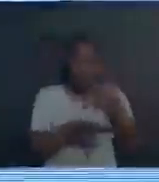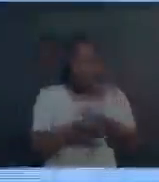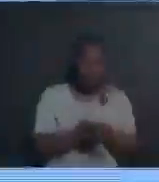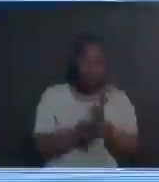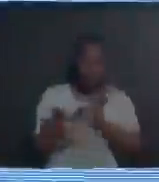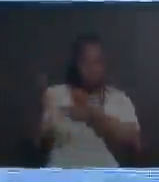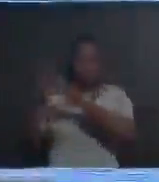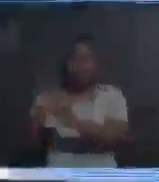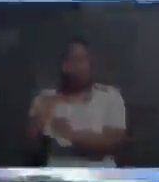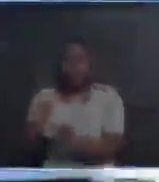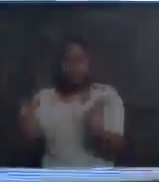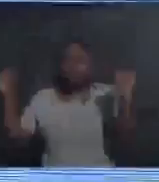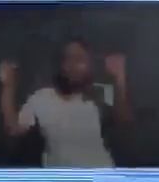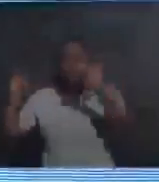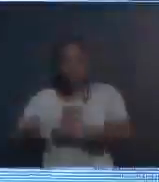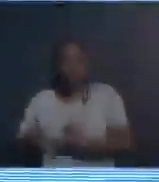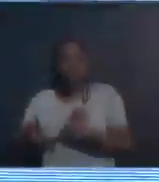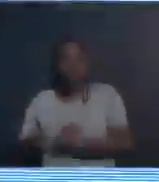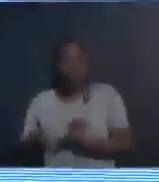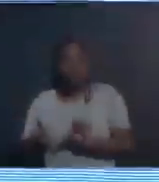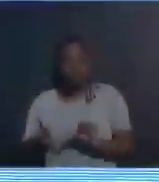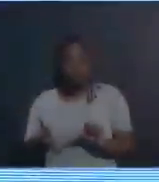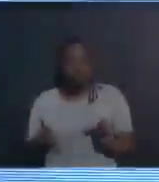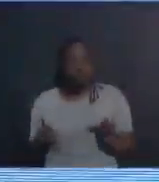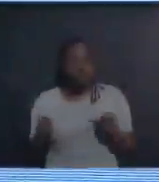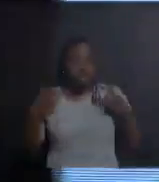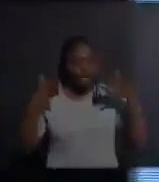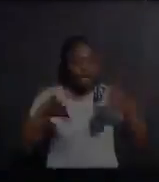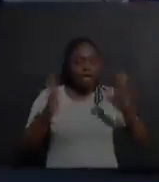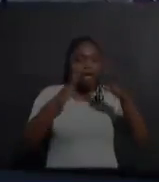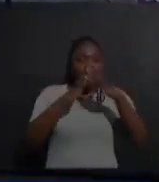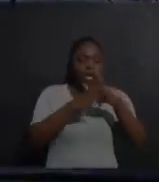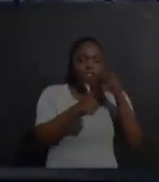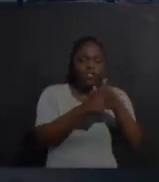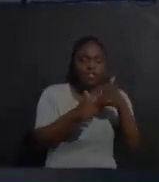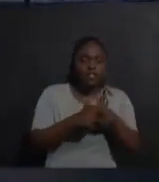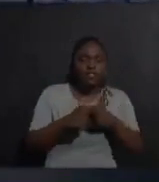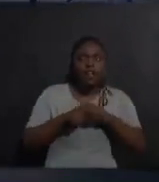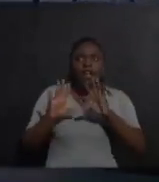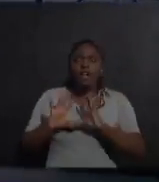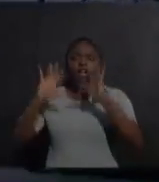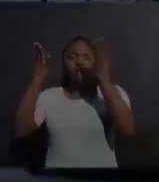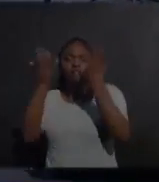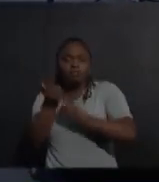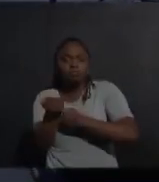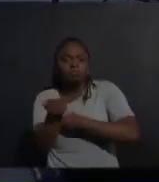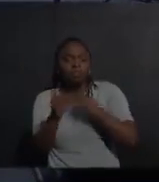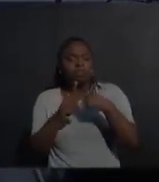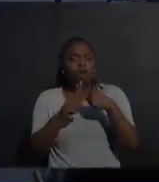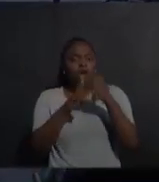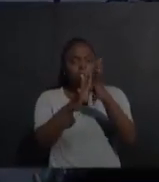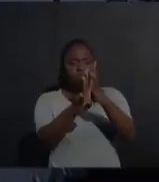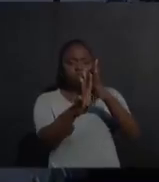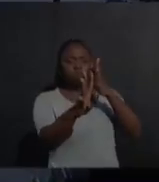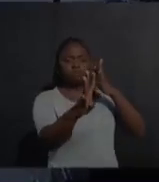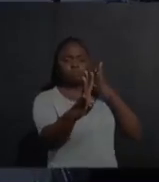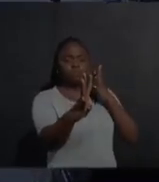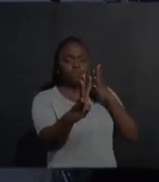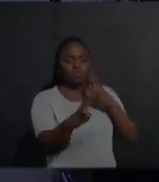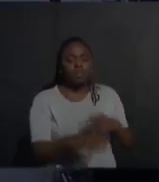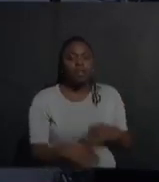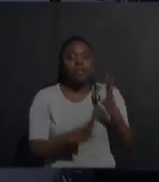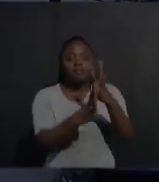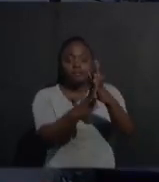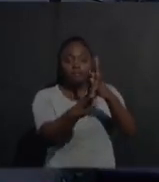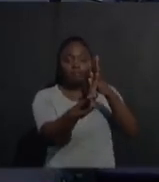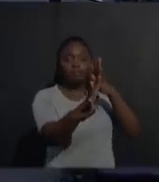pior. Chega em casa xingando, chega lá na festa, fica nervoso porque a fila é grande. Gente, fila grande serve